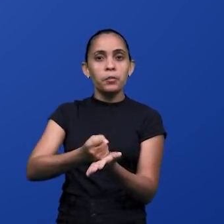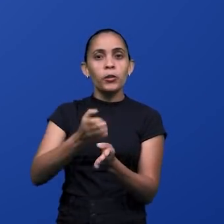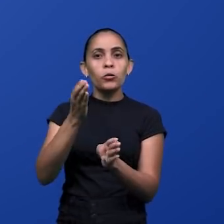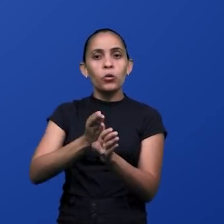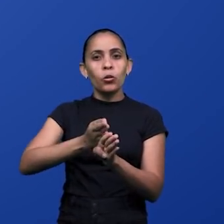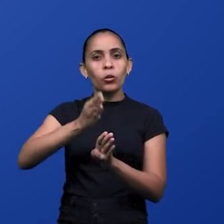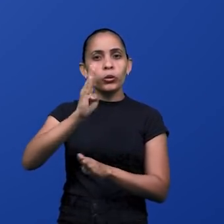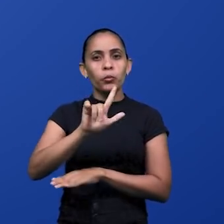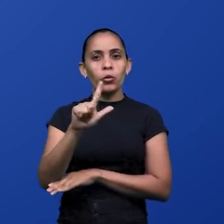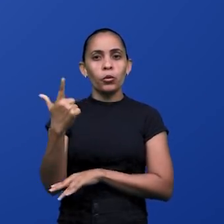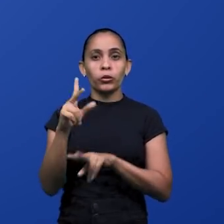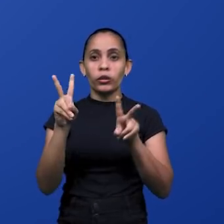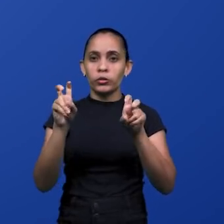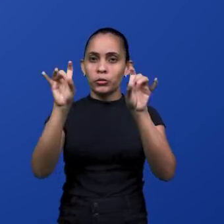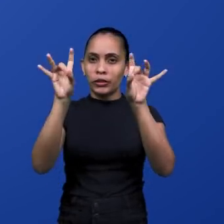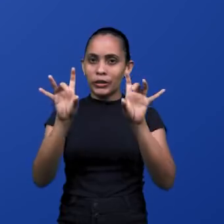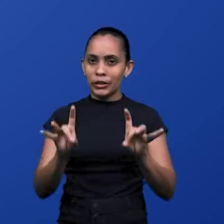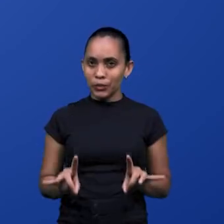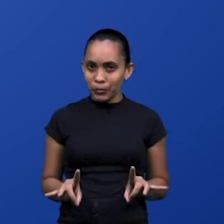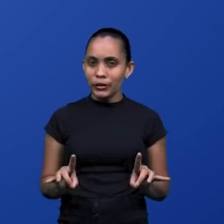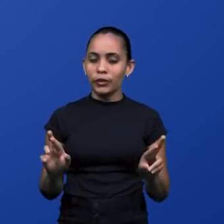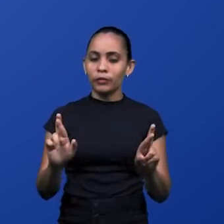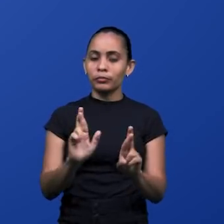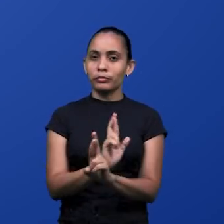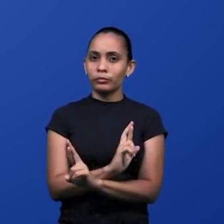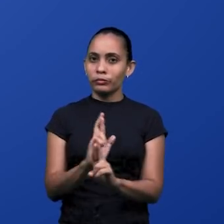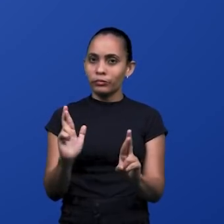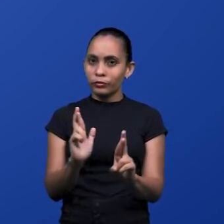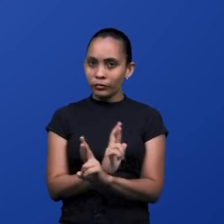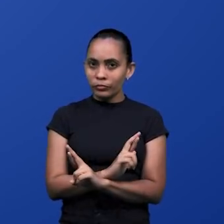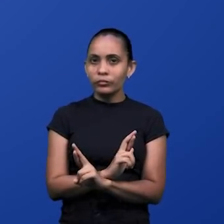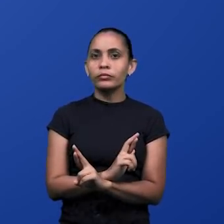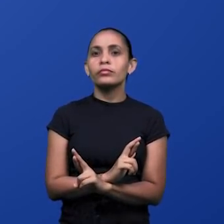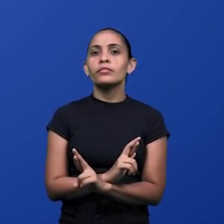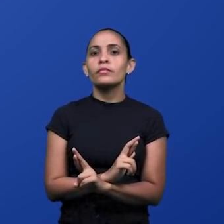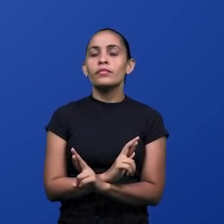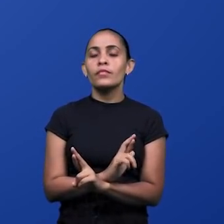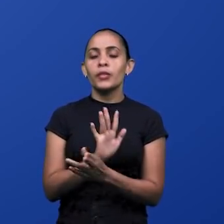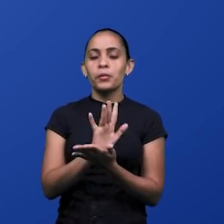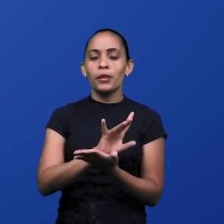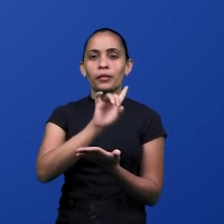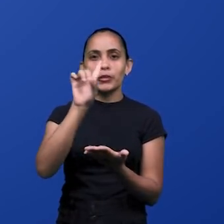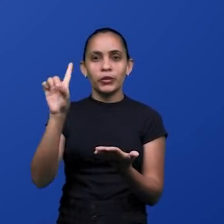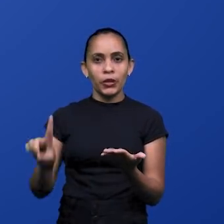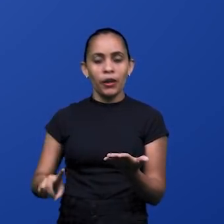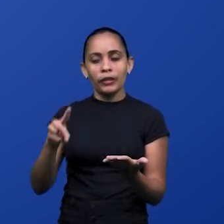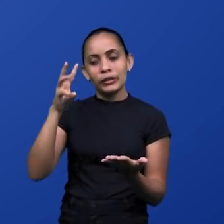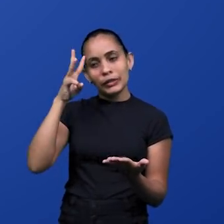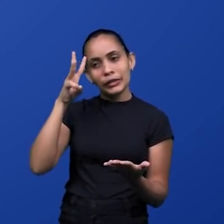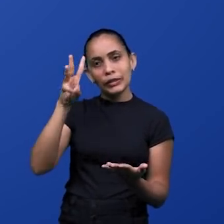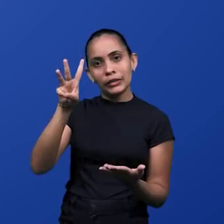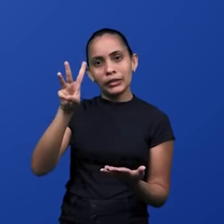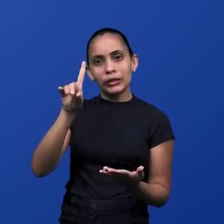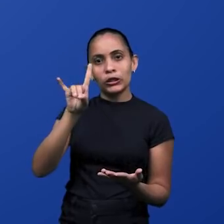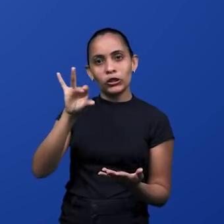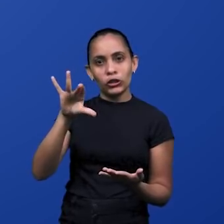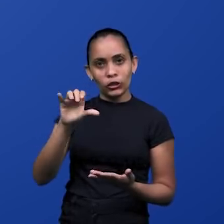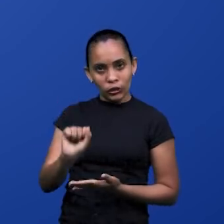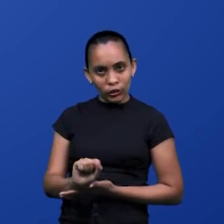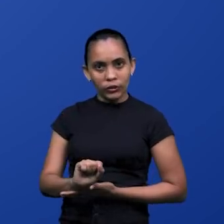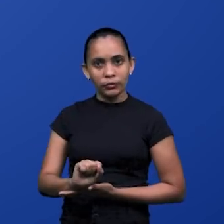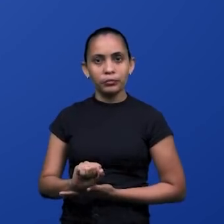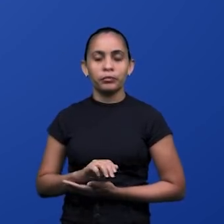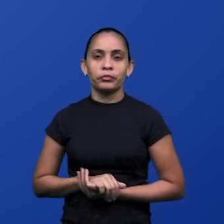encontramos um outro assunto especial com relação à expressão bíblica 3 dias, aqui no livro